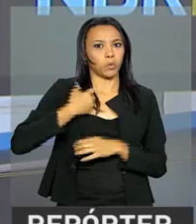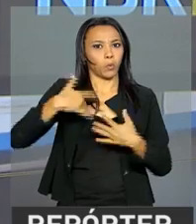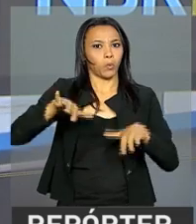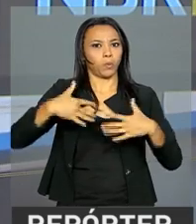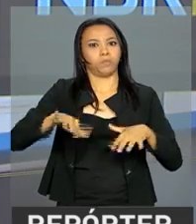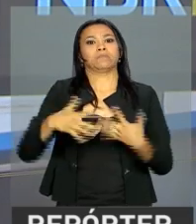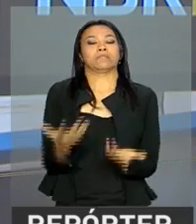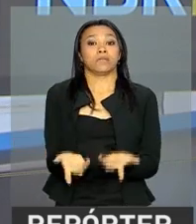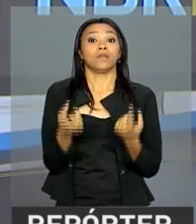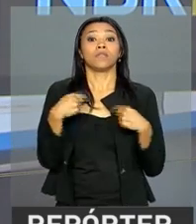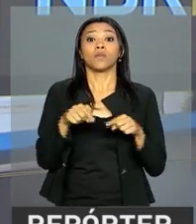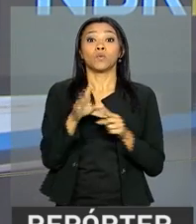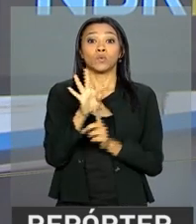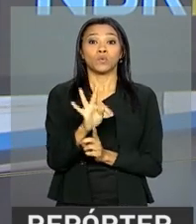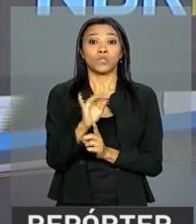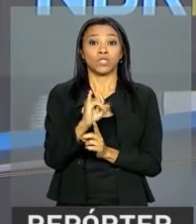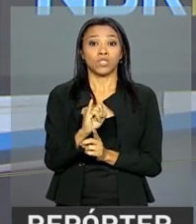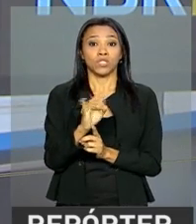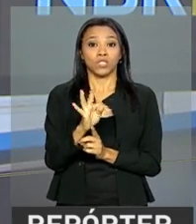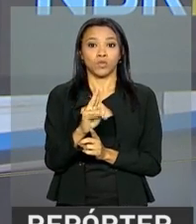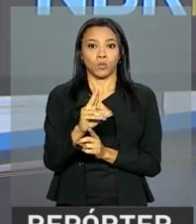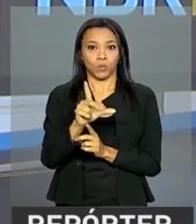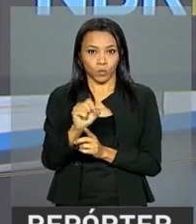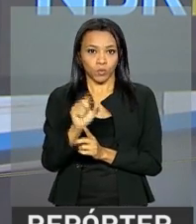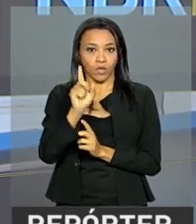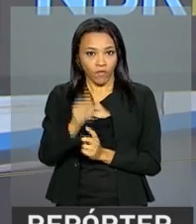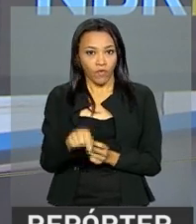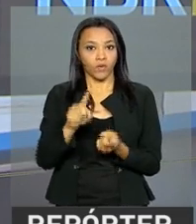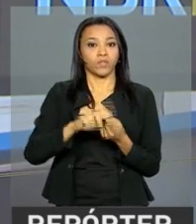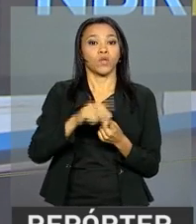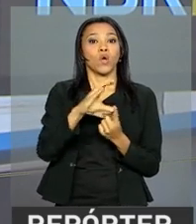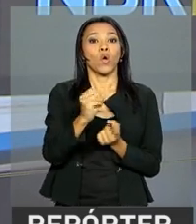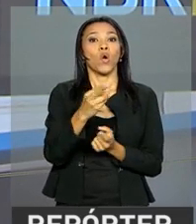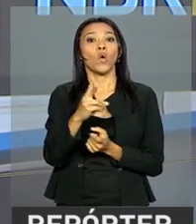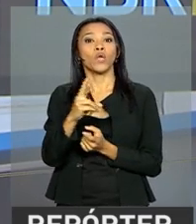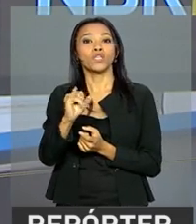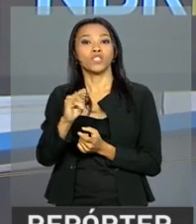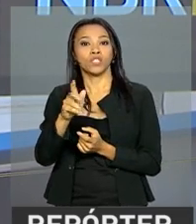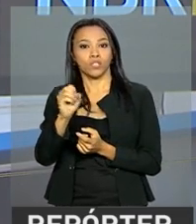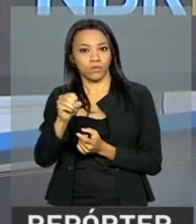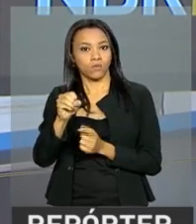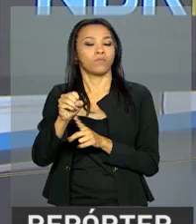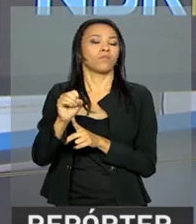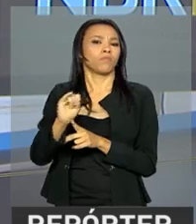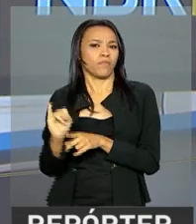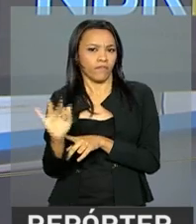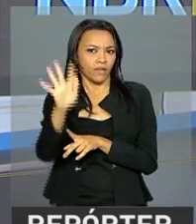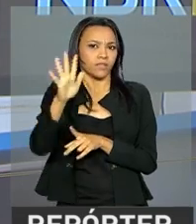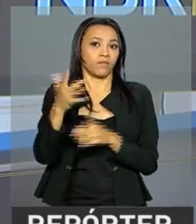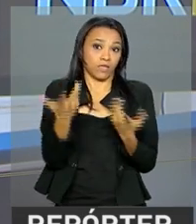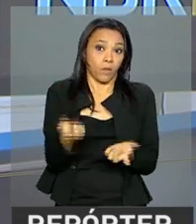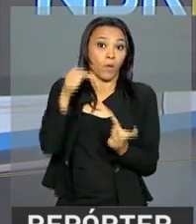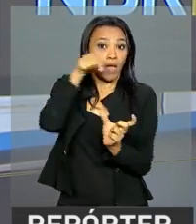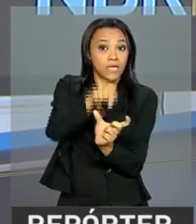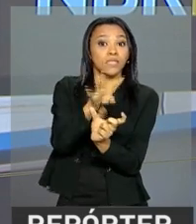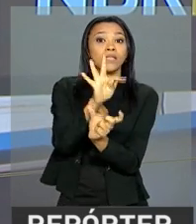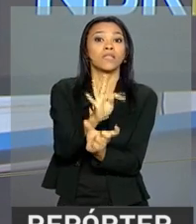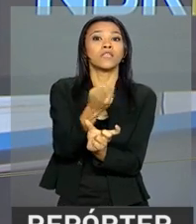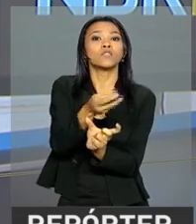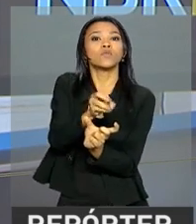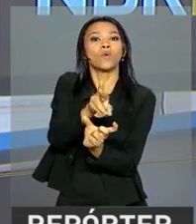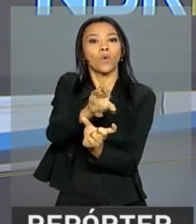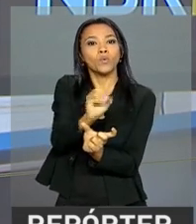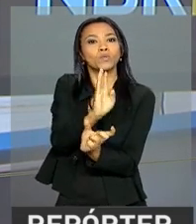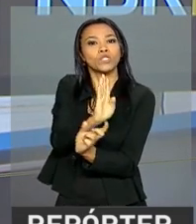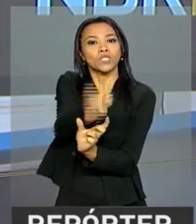programa os títulos mais procurados foram os corrigidos pela inflação o tesouro direto é um programa do